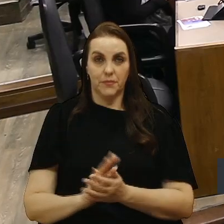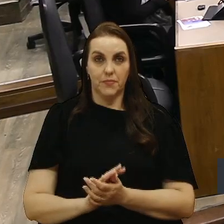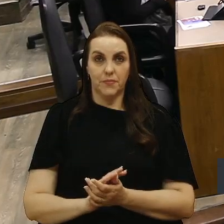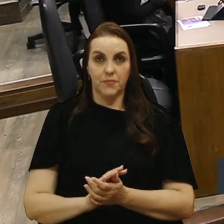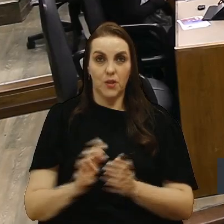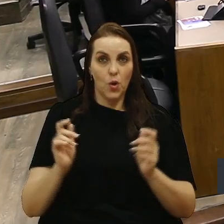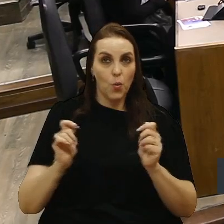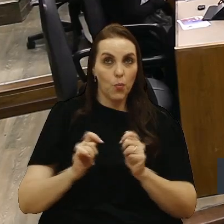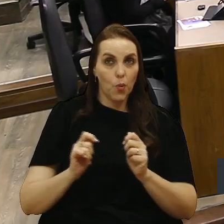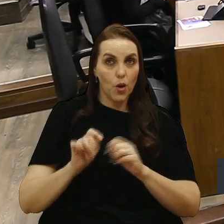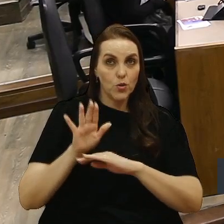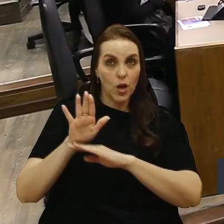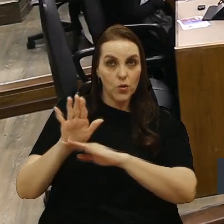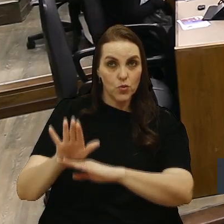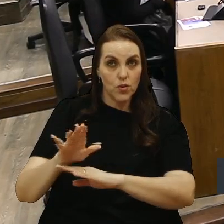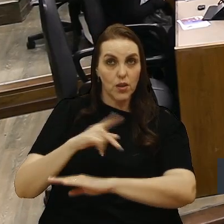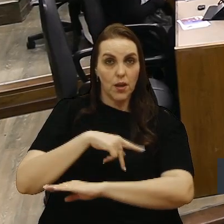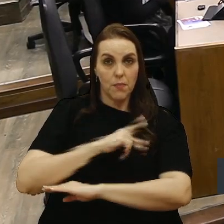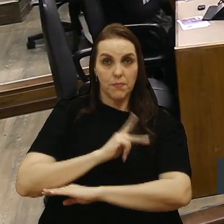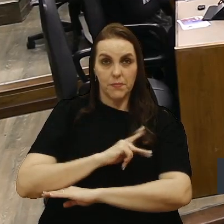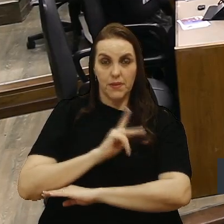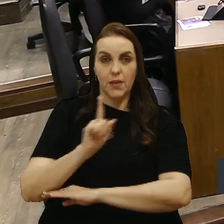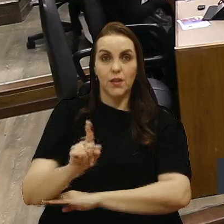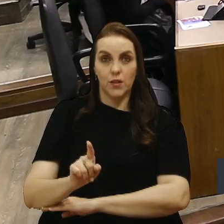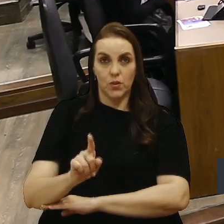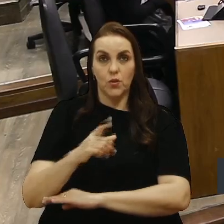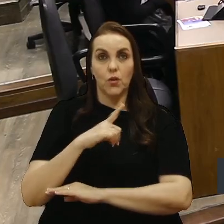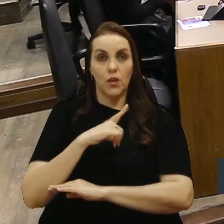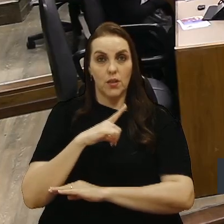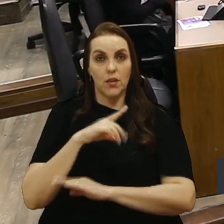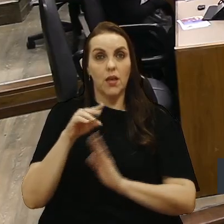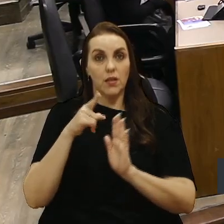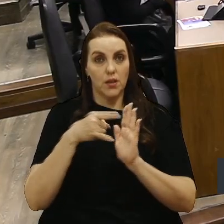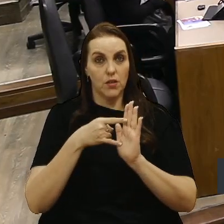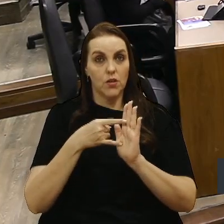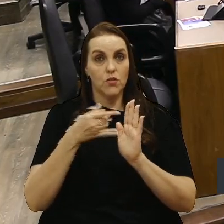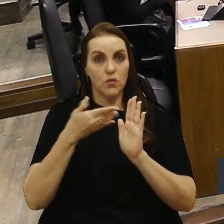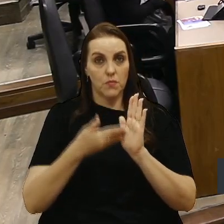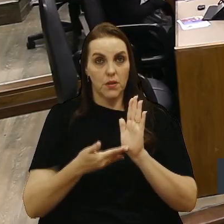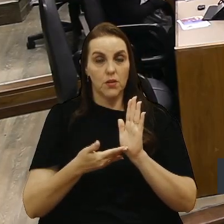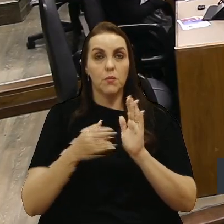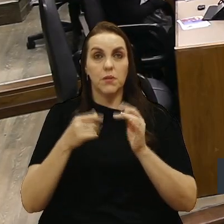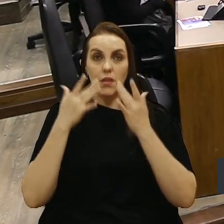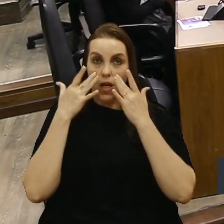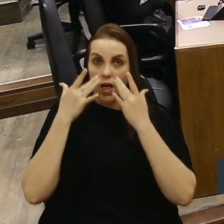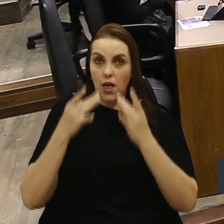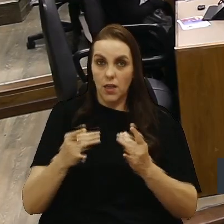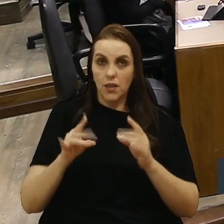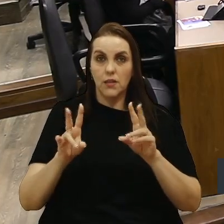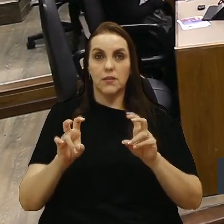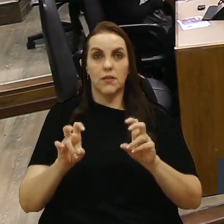ajudar o vereador Pedro nisso, nós temos uma disposição regimental que determina que nós precisamos nos ater ao tema.